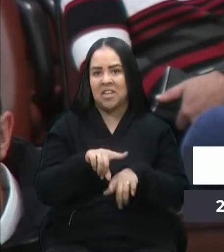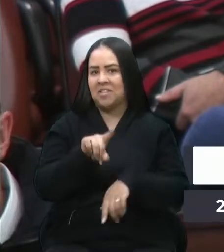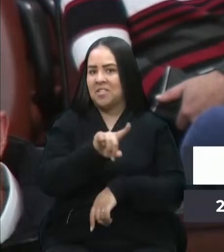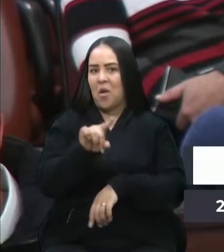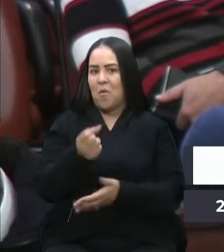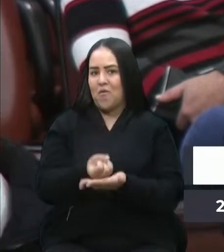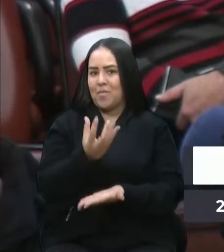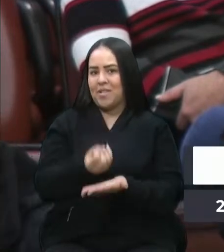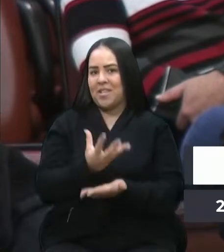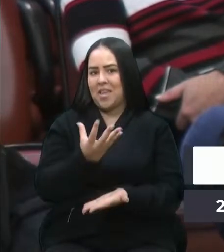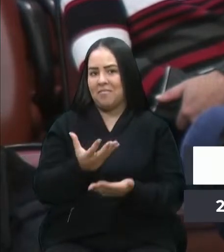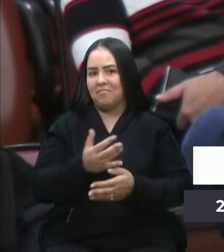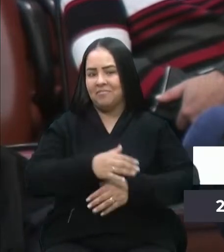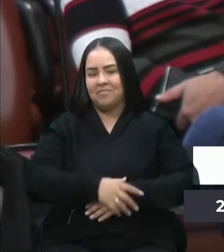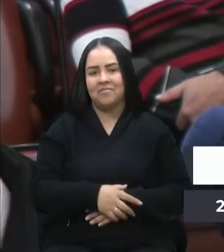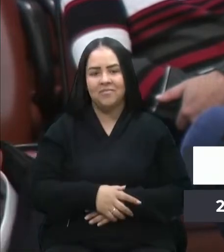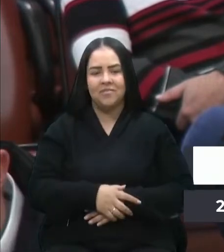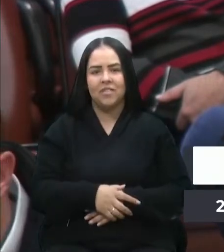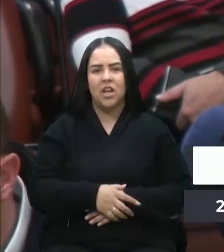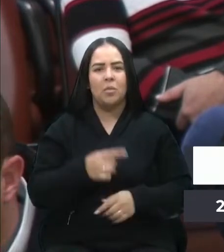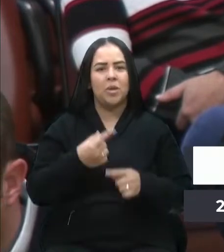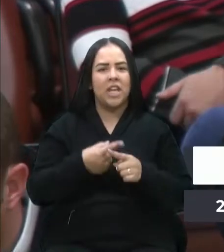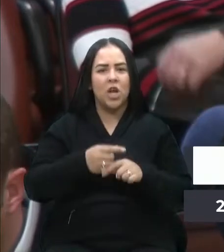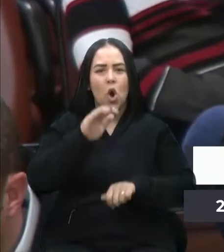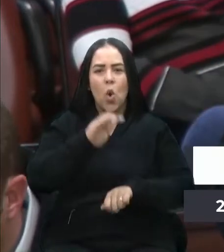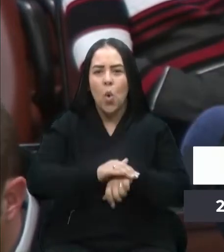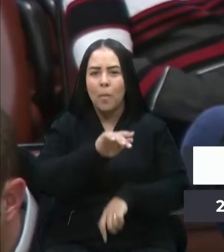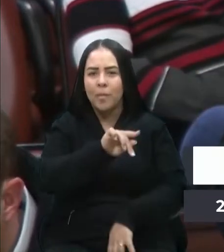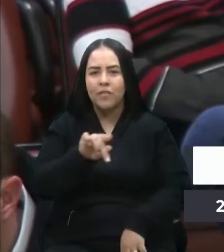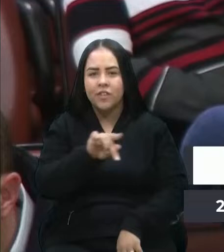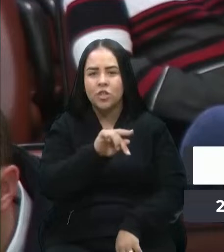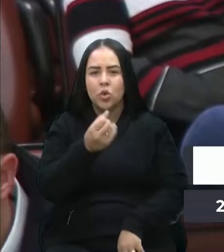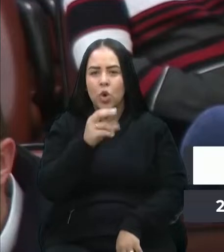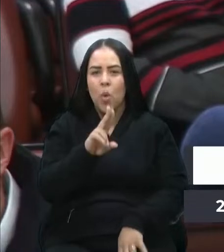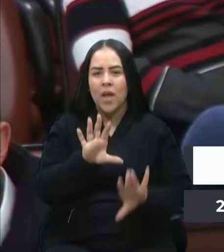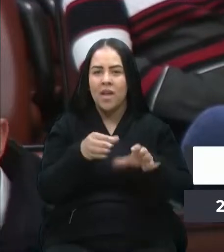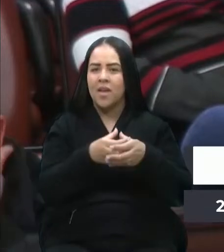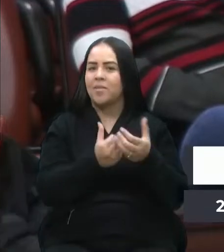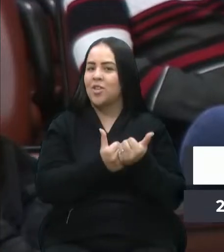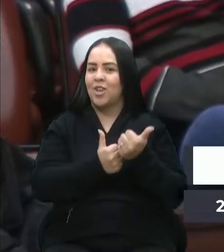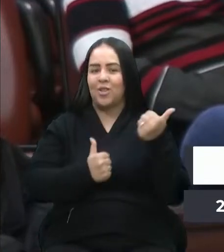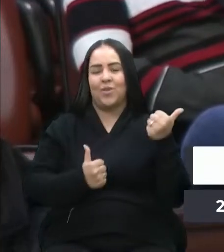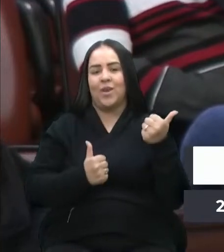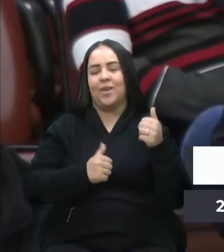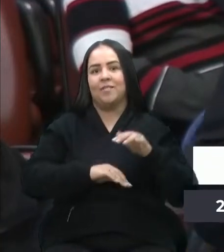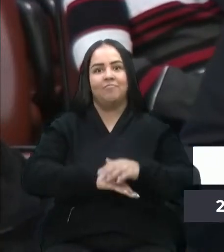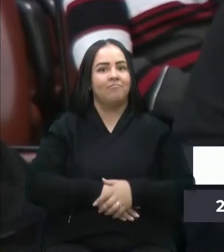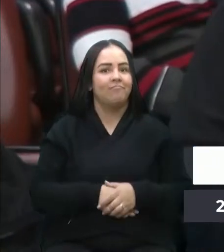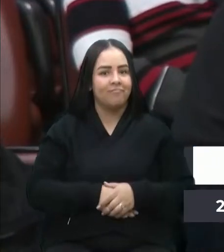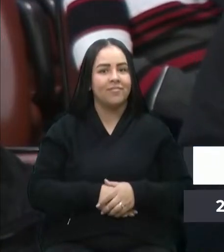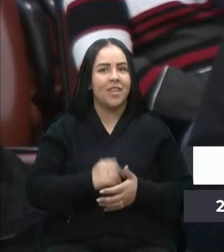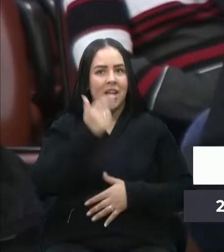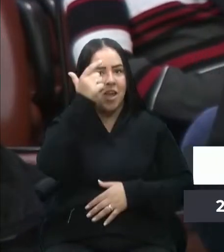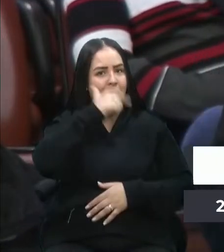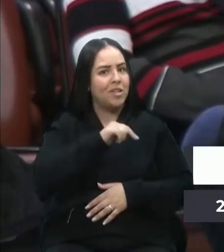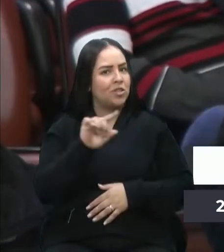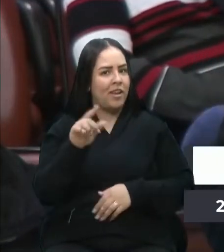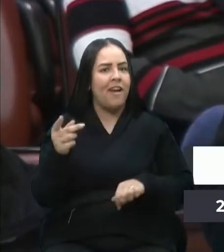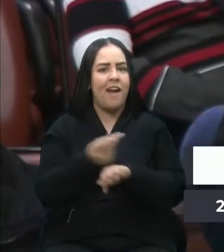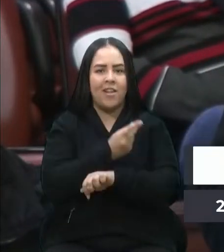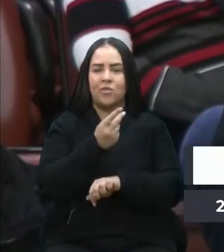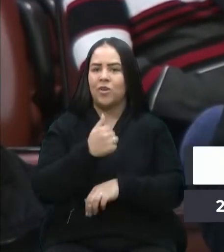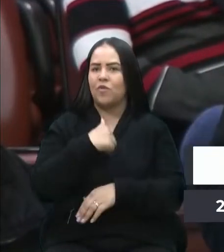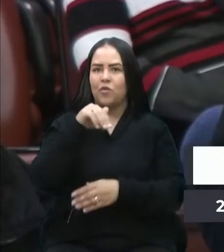vivendo. Porque culpar os professores ou culpar a equipe diretiva, eu acho que isso aí não é correto. Eu vou votar